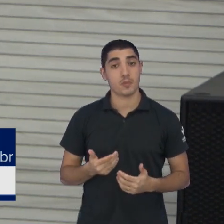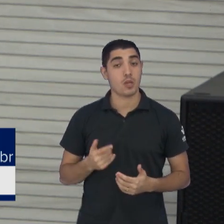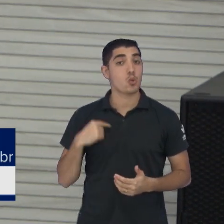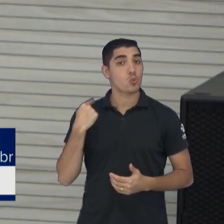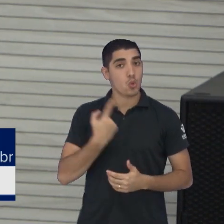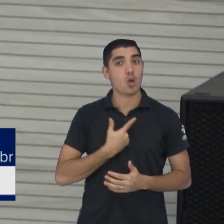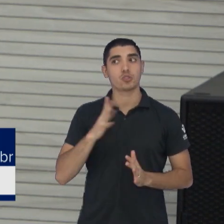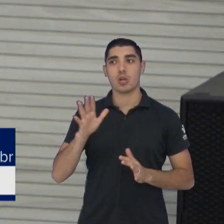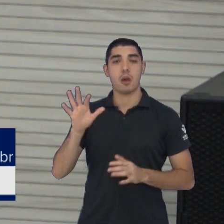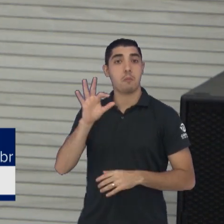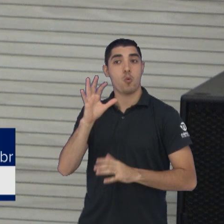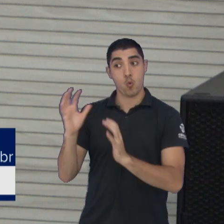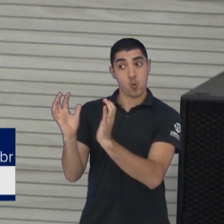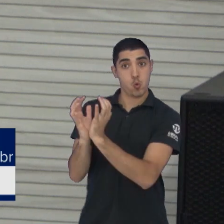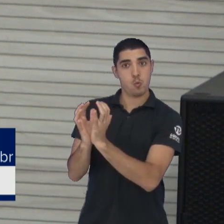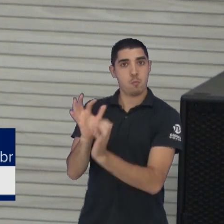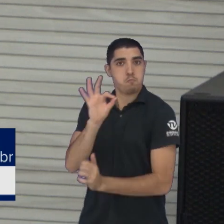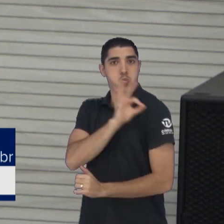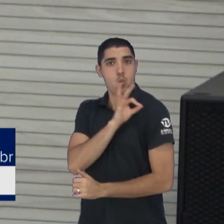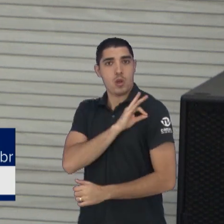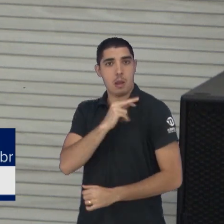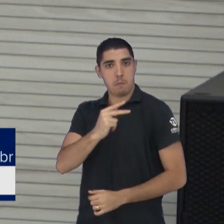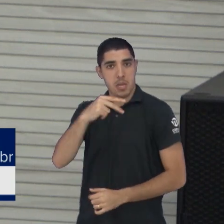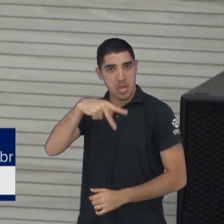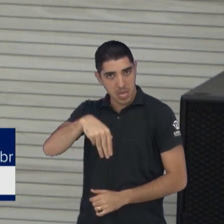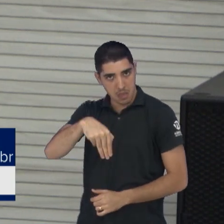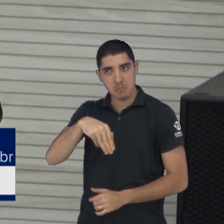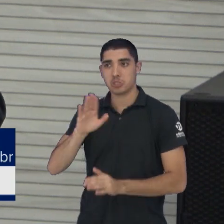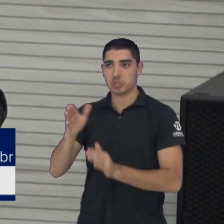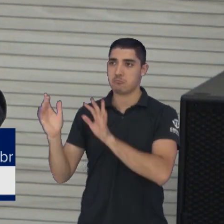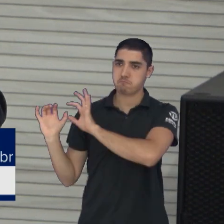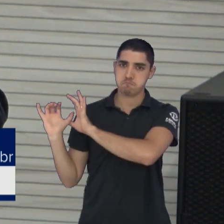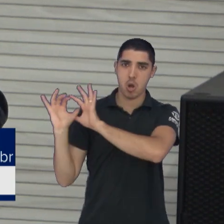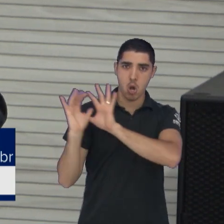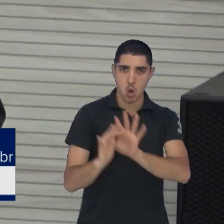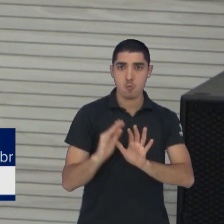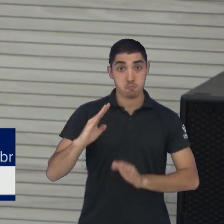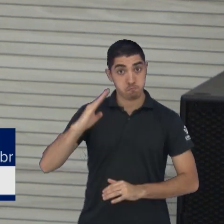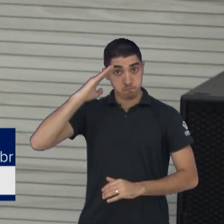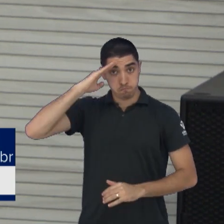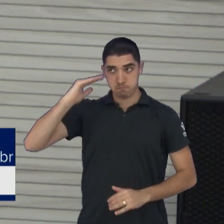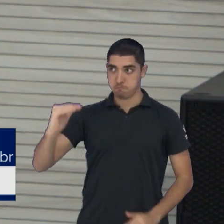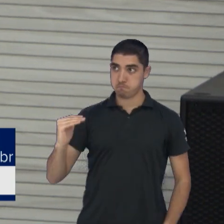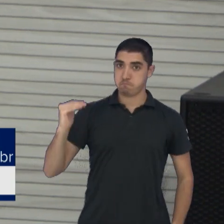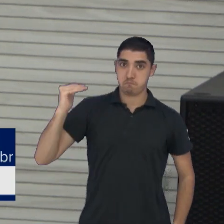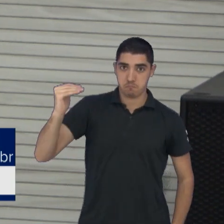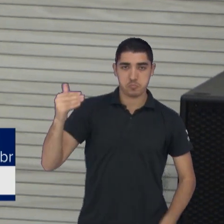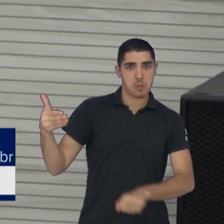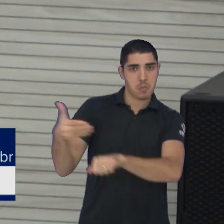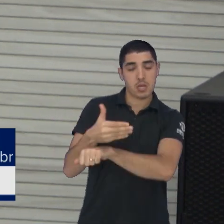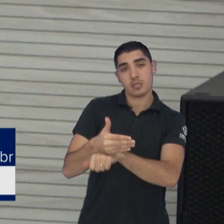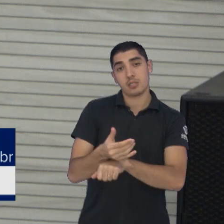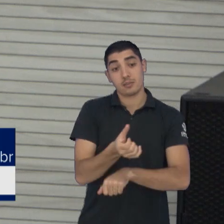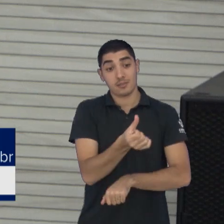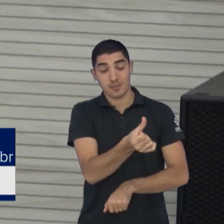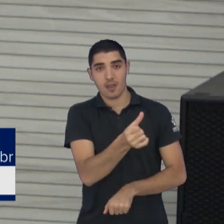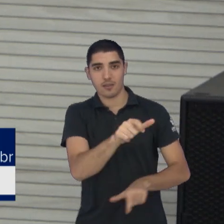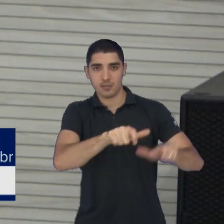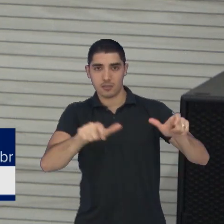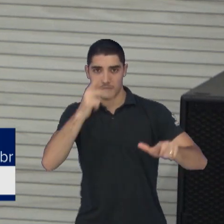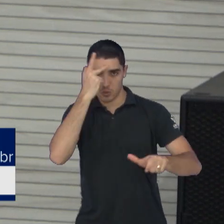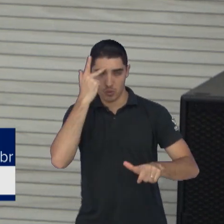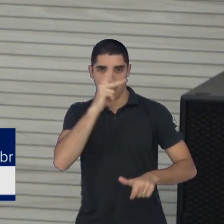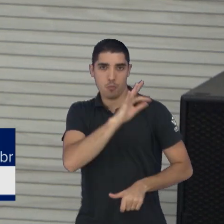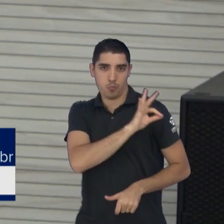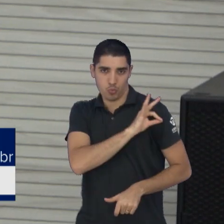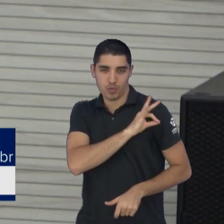toda a PM, o batalhão da PM, com o coronel, com todos 6 representantes aqui da Polícia Militar, Polícia Civil,